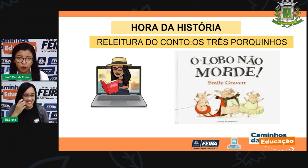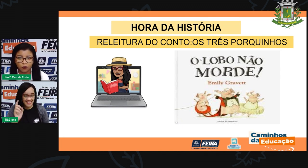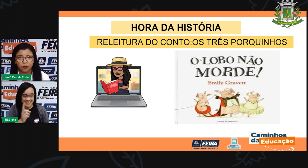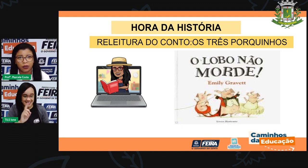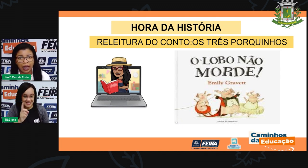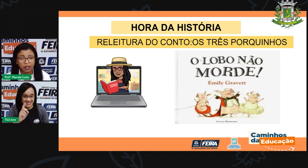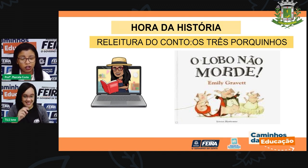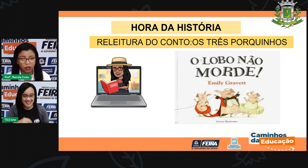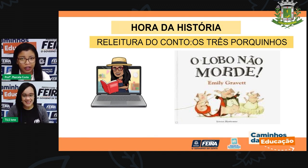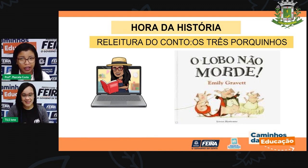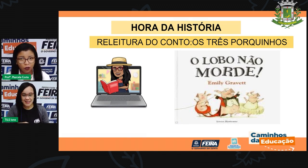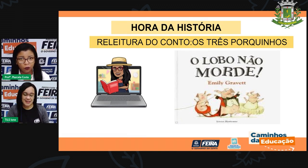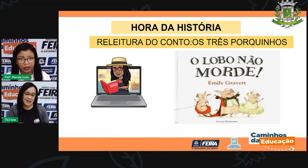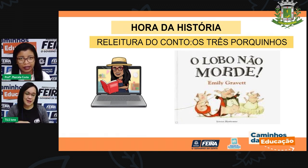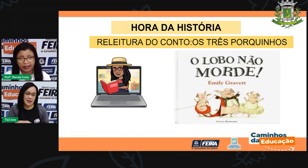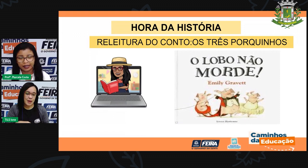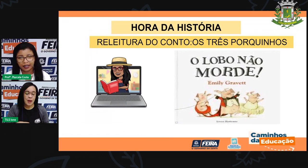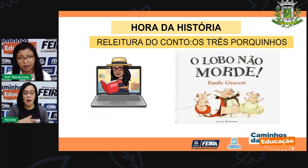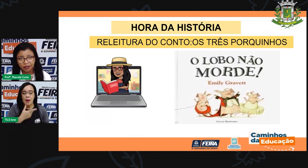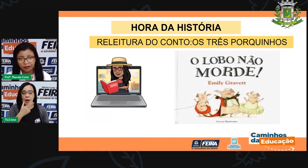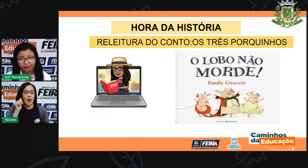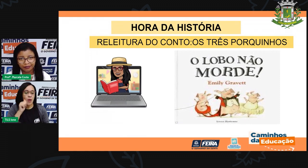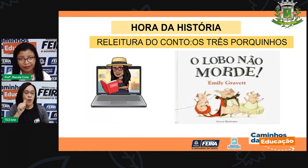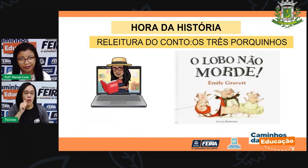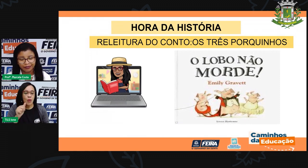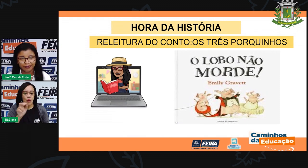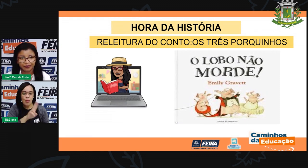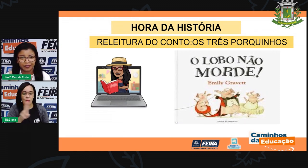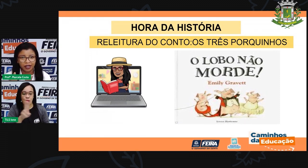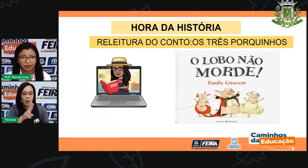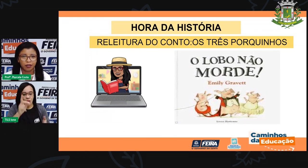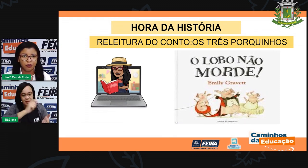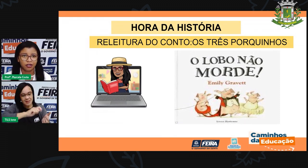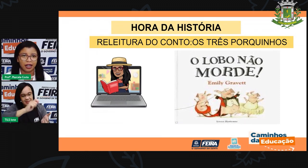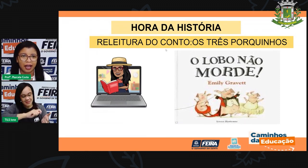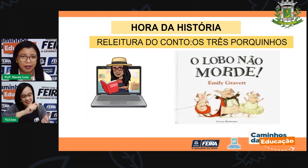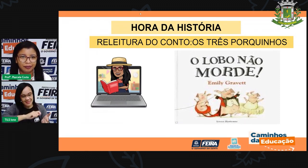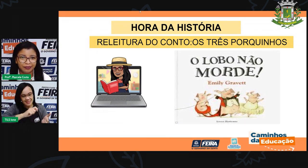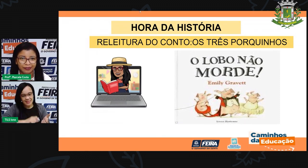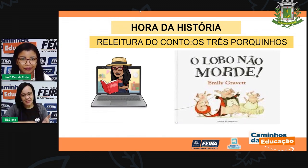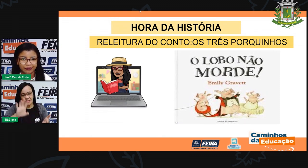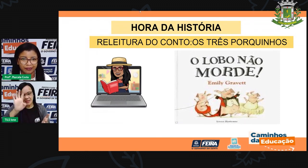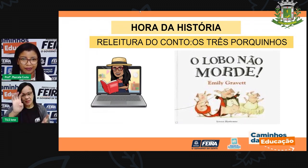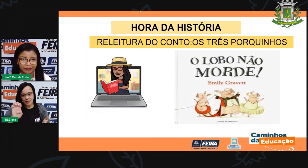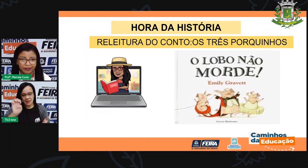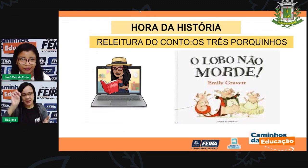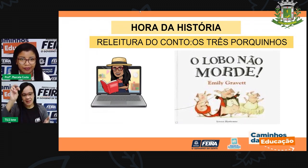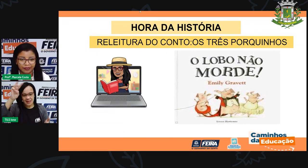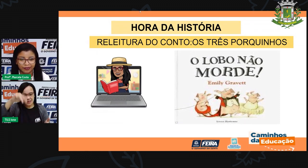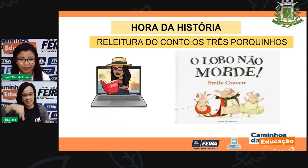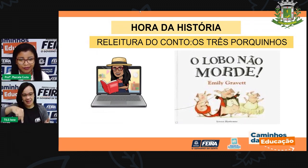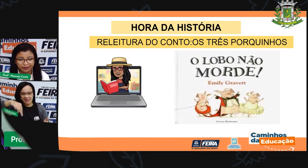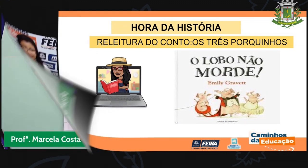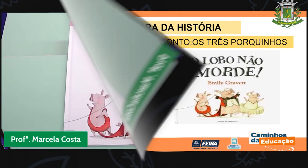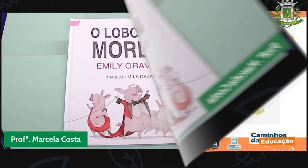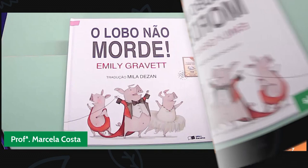Vamos ver a história que conta aqui esse livro? Vamos lá.